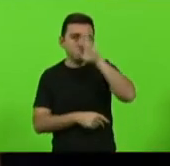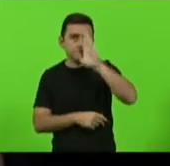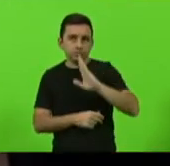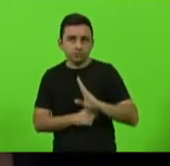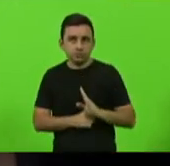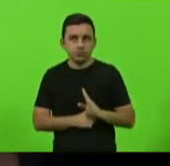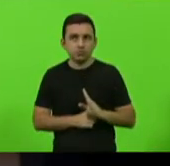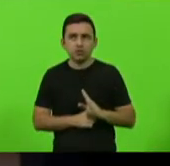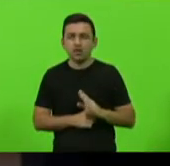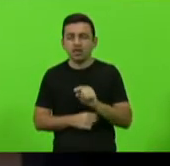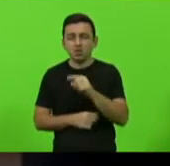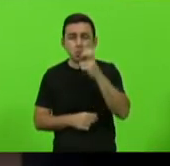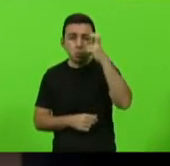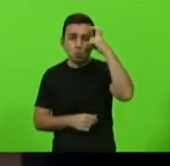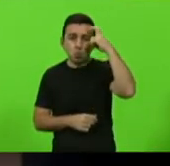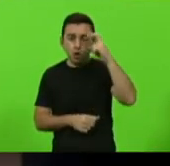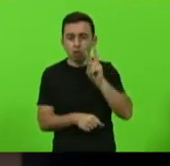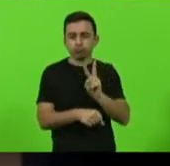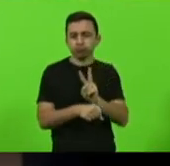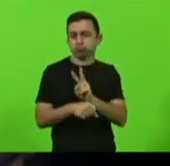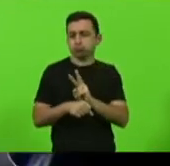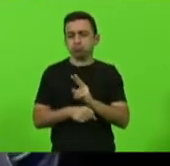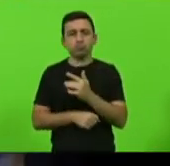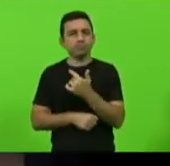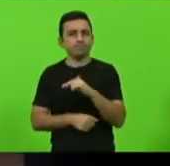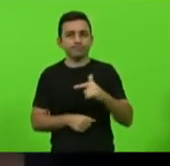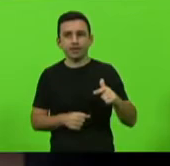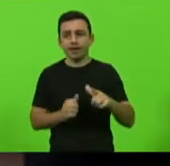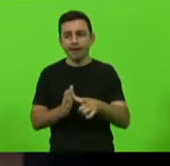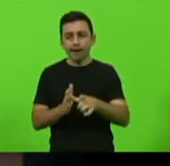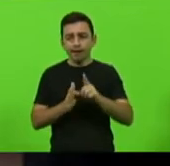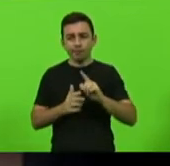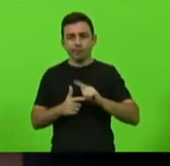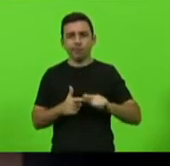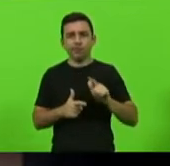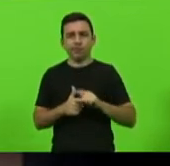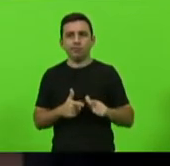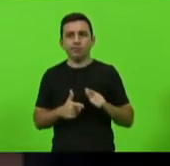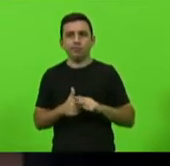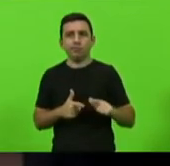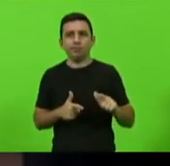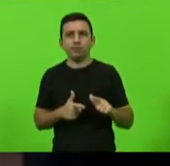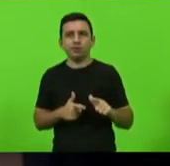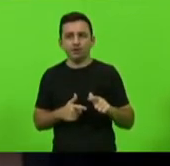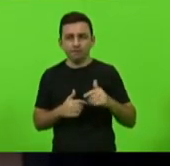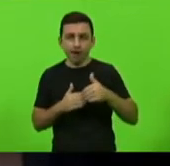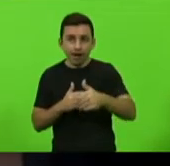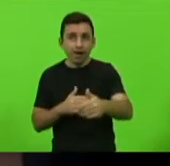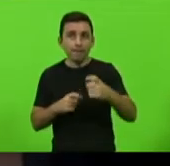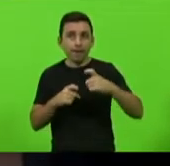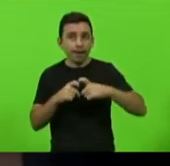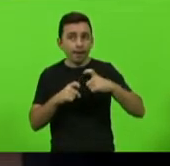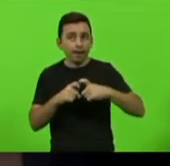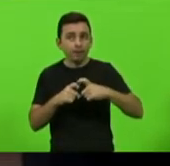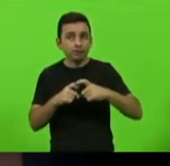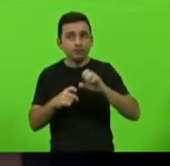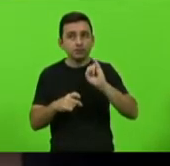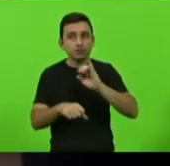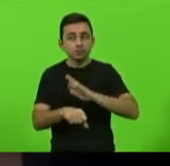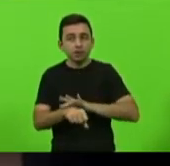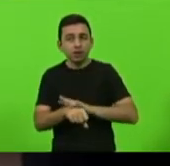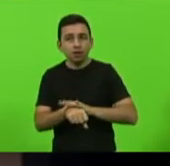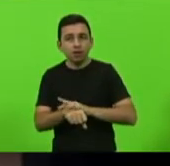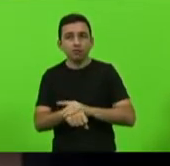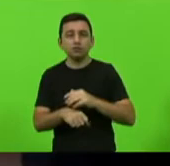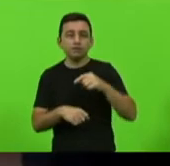preservar, de se antecipar ao problema. A gente vai ao médico quando está doente, a gente procura um advogado quando